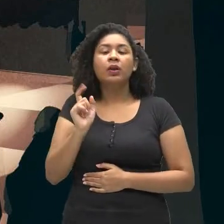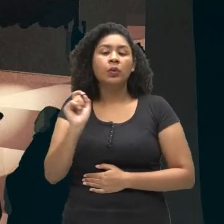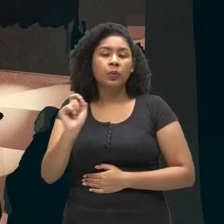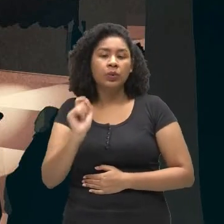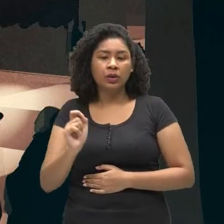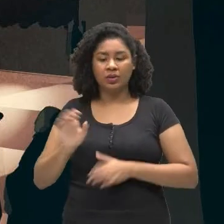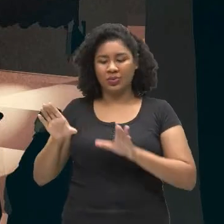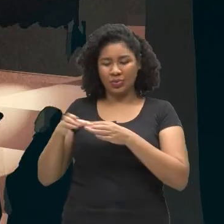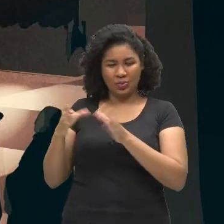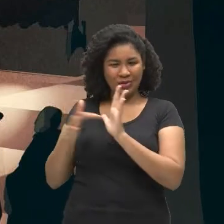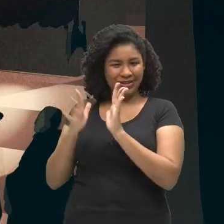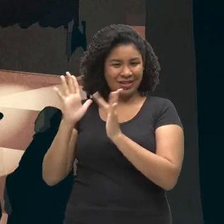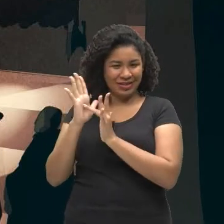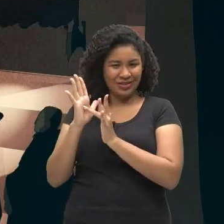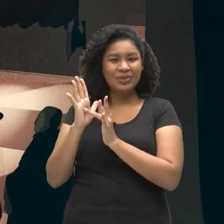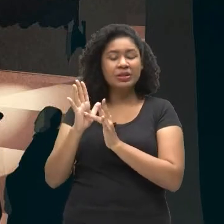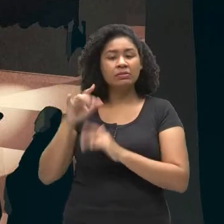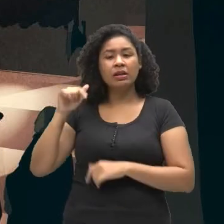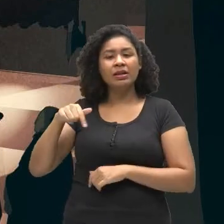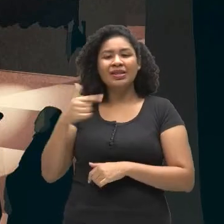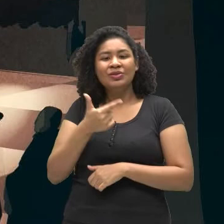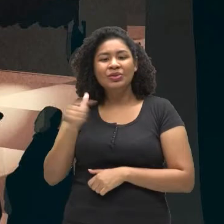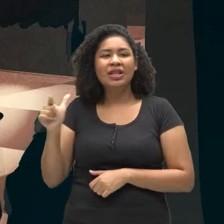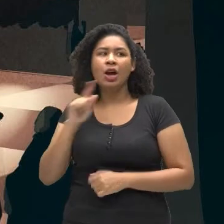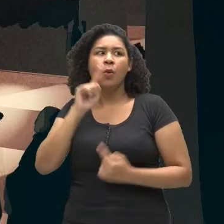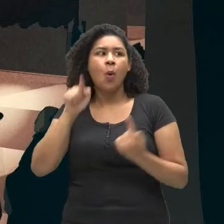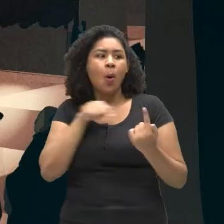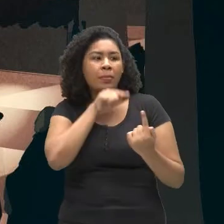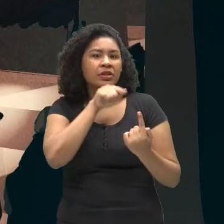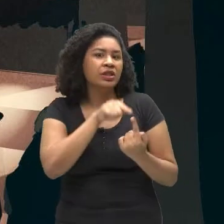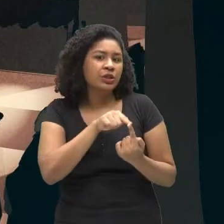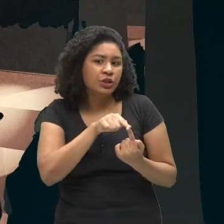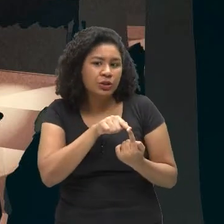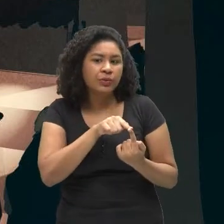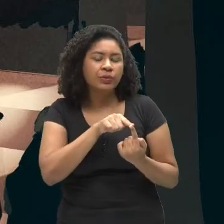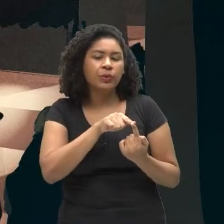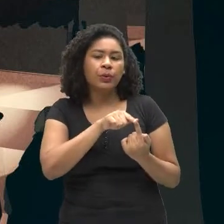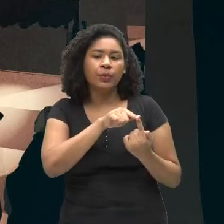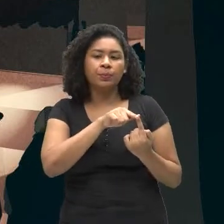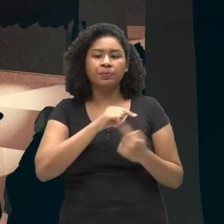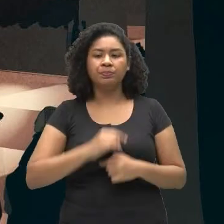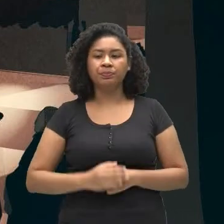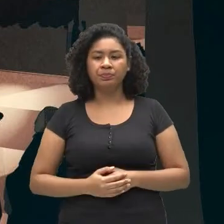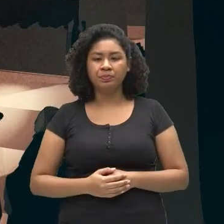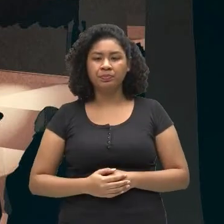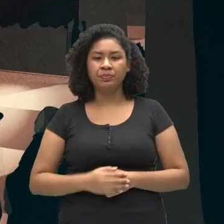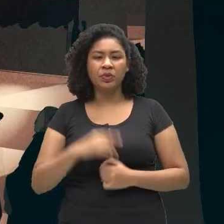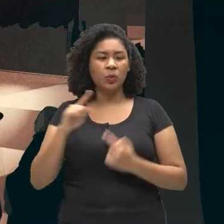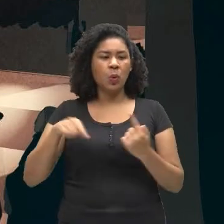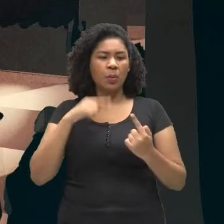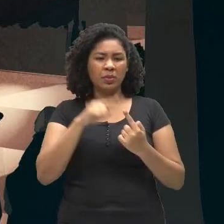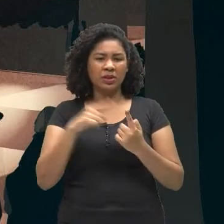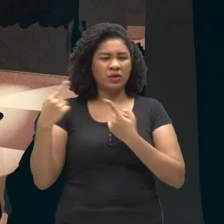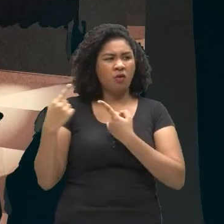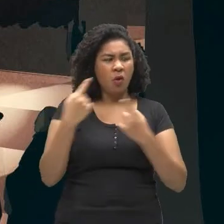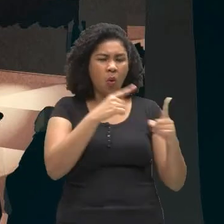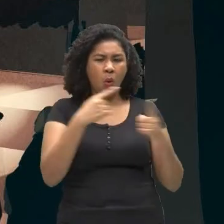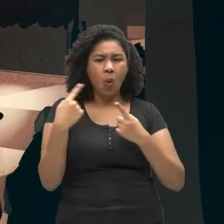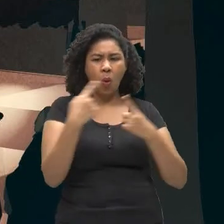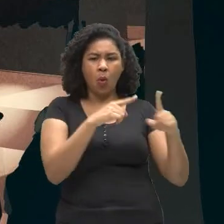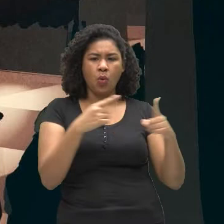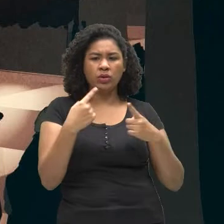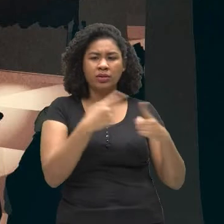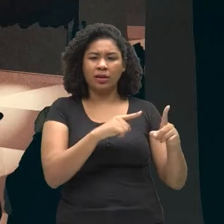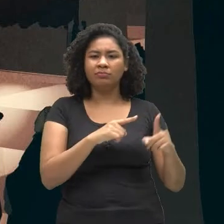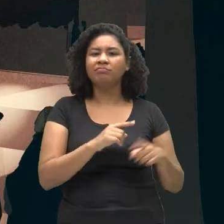lá com Inácio de Loyola, ela não teve a intenção ela não surgiu por causa da Contra-Reforma, que já era um desejo antigo